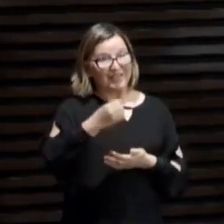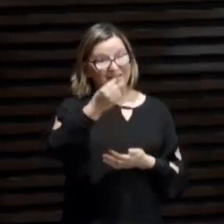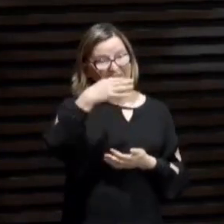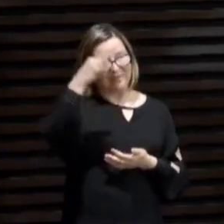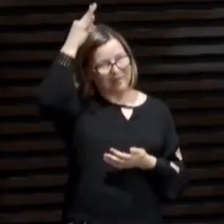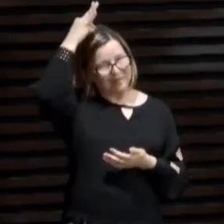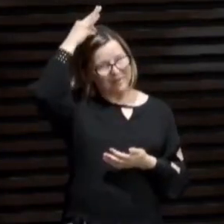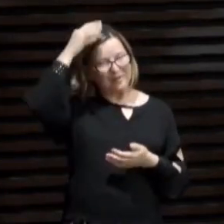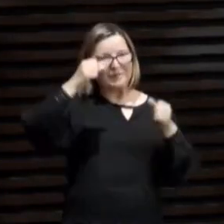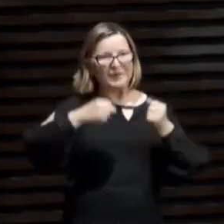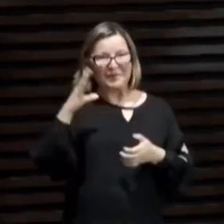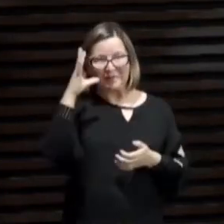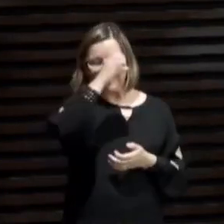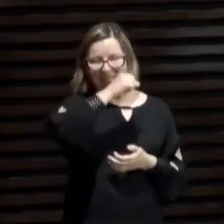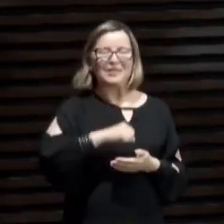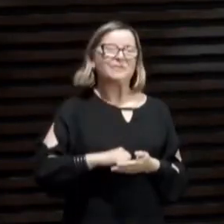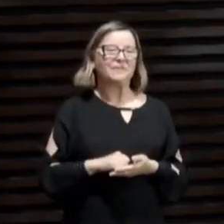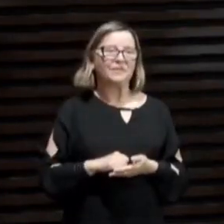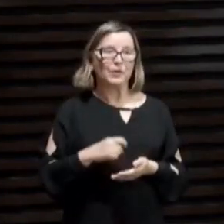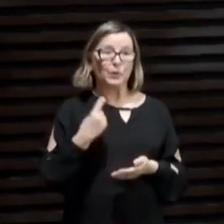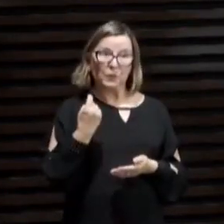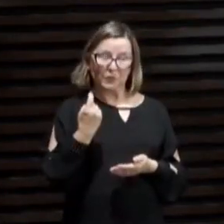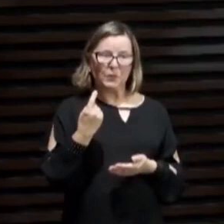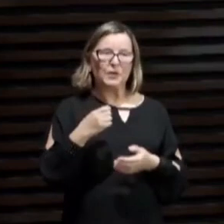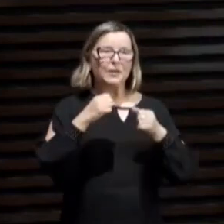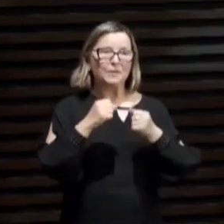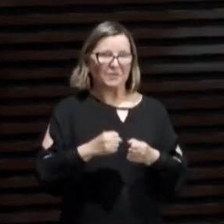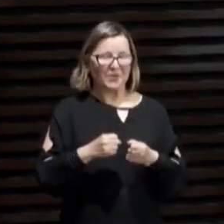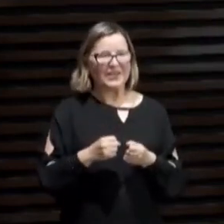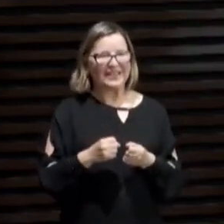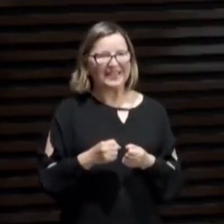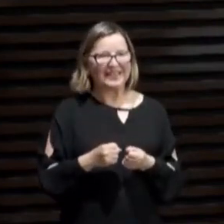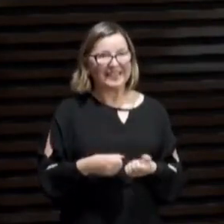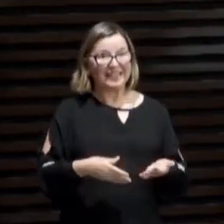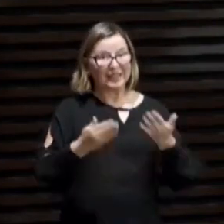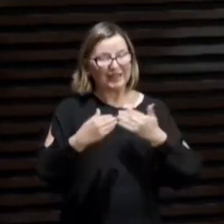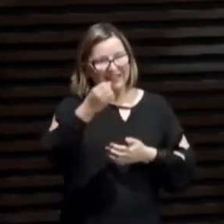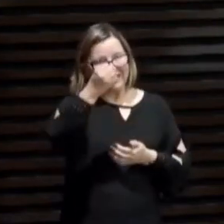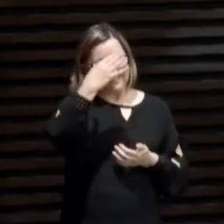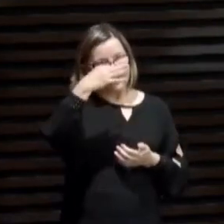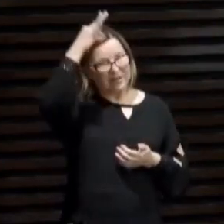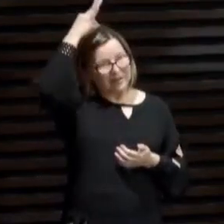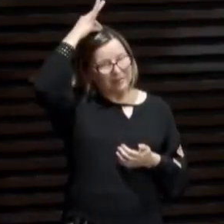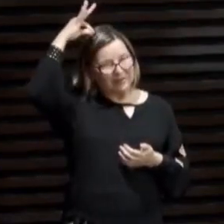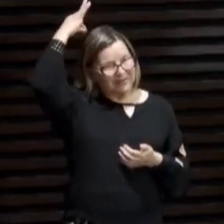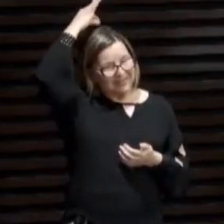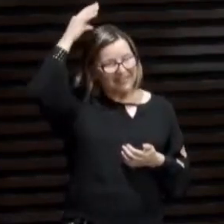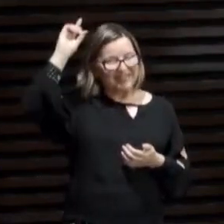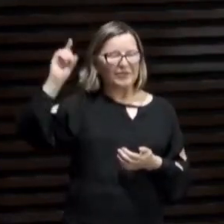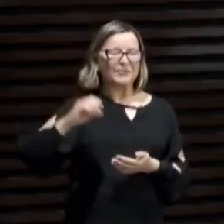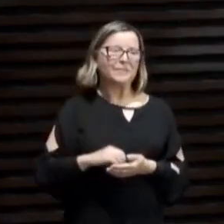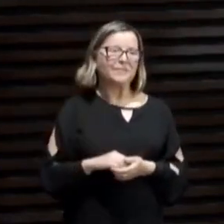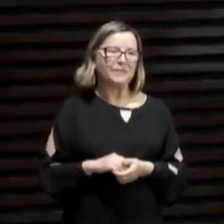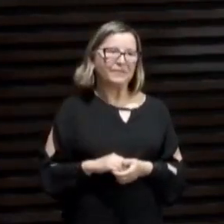O único que pode trazer essa testificação em nós é o Espírito Santo de Deus, segundo o texto,